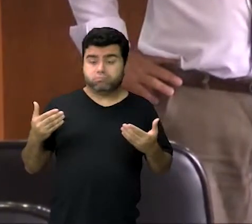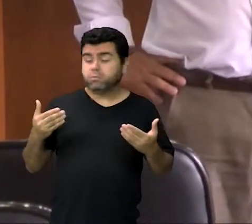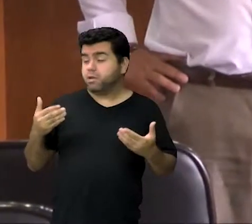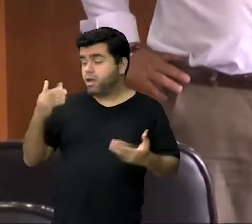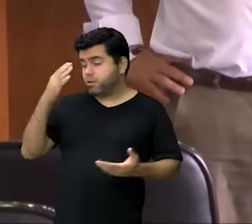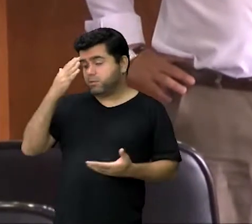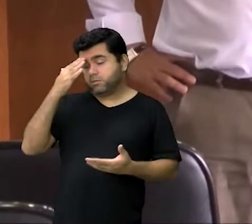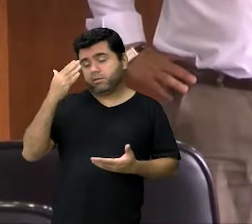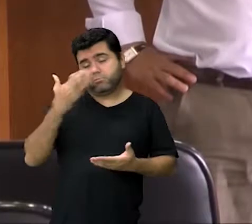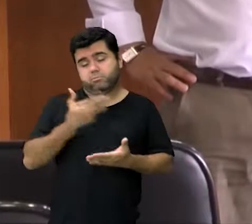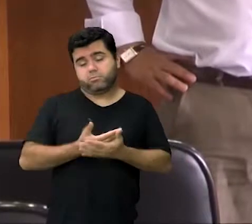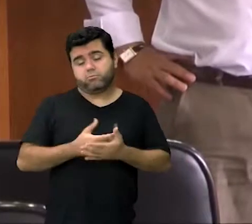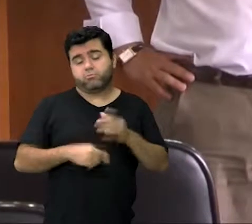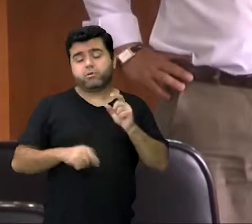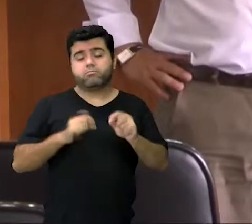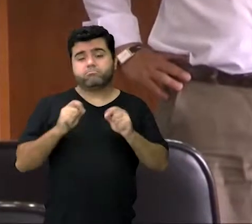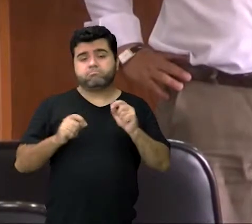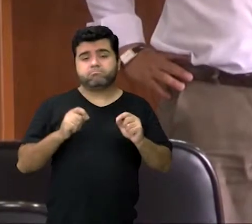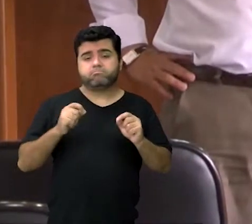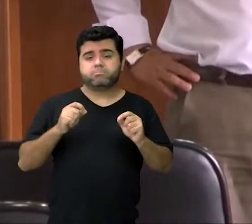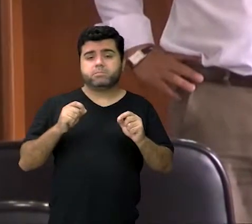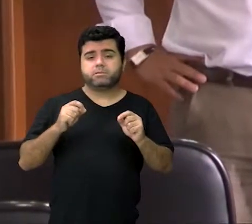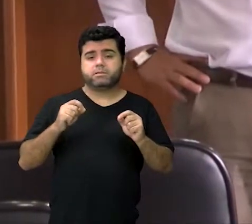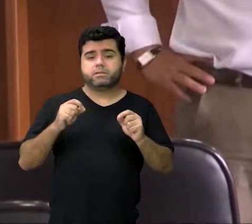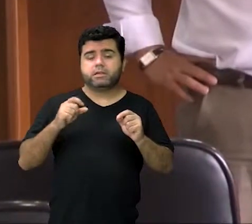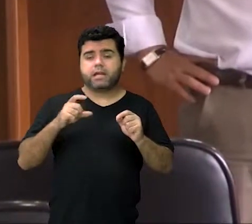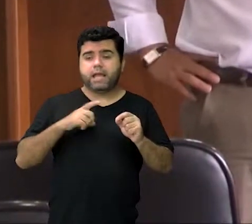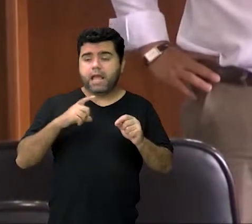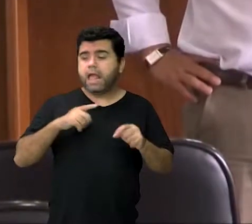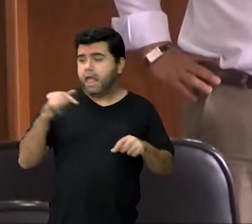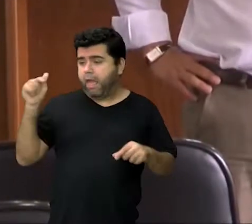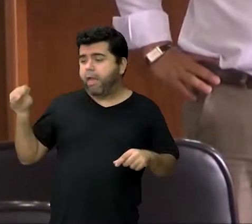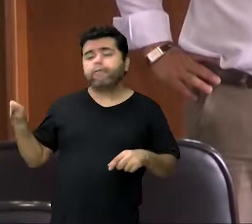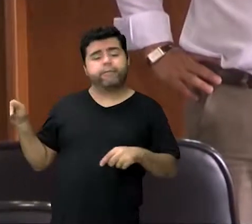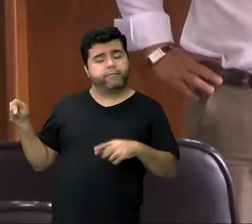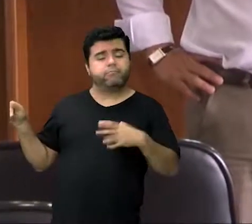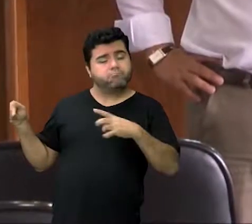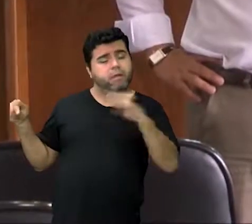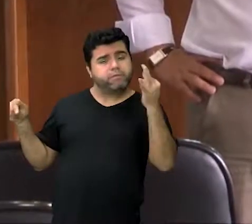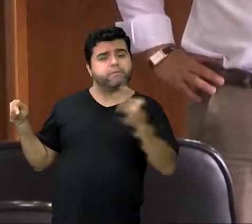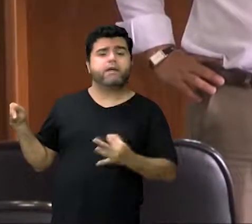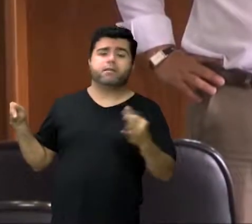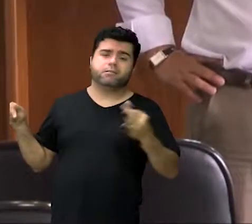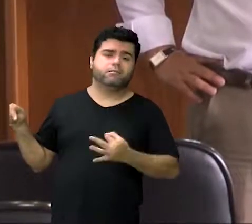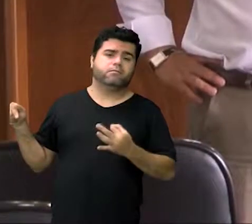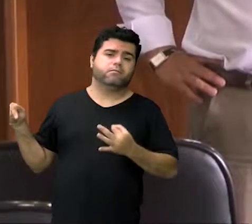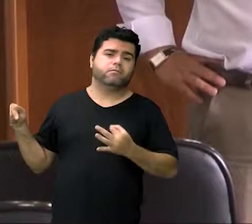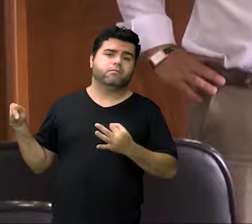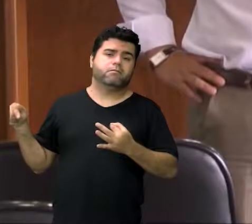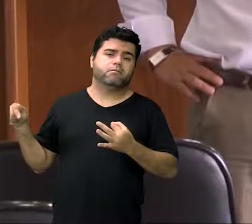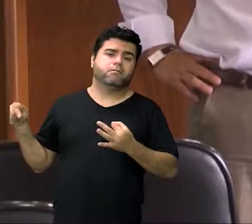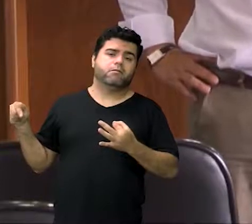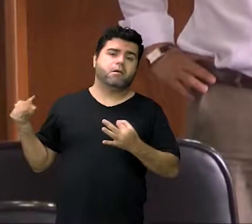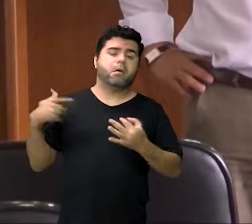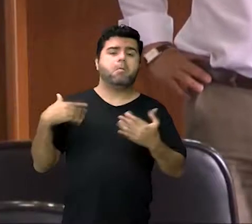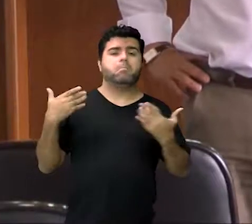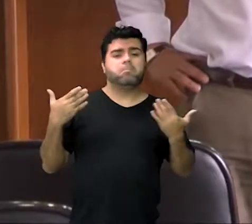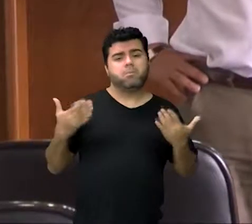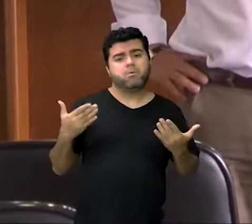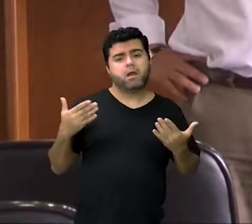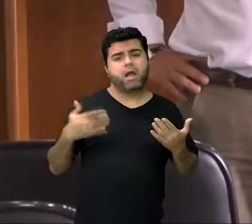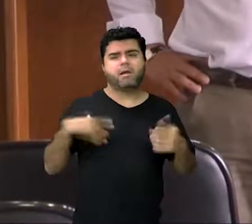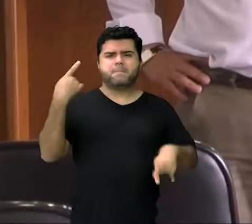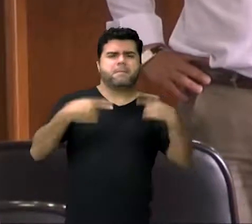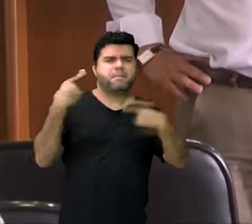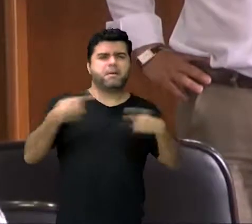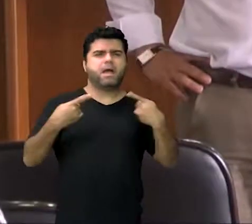que tem, é plausível essa indignação dela, porque muito se discute, muito se